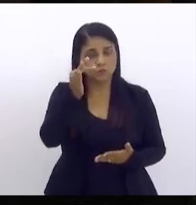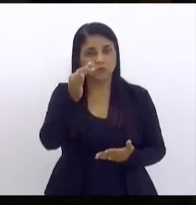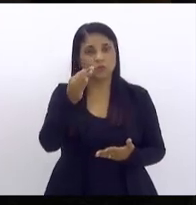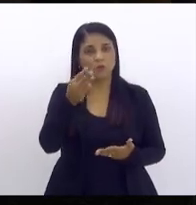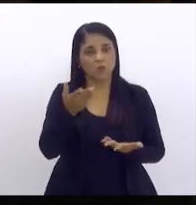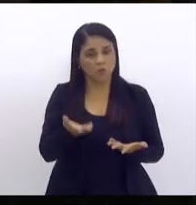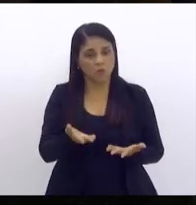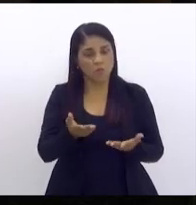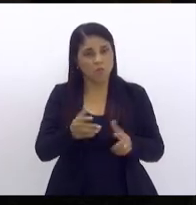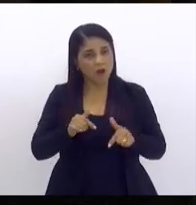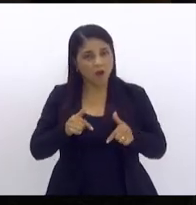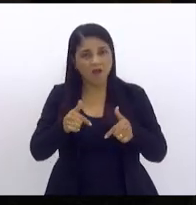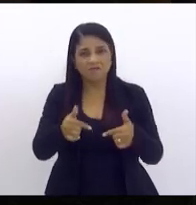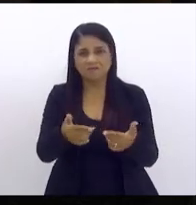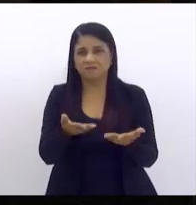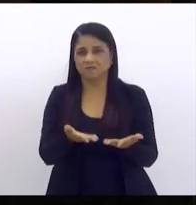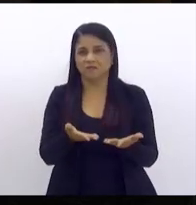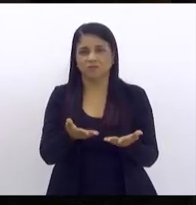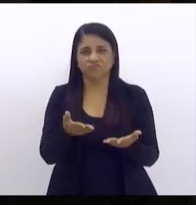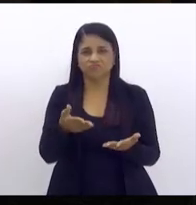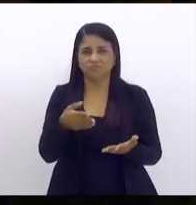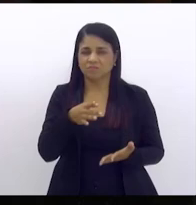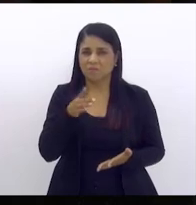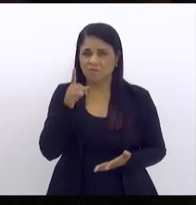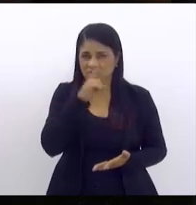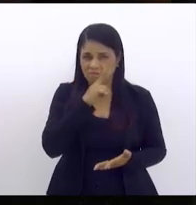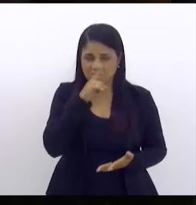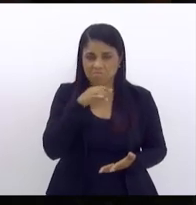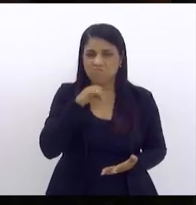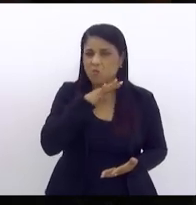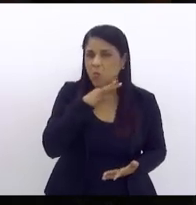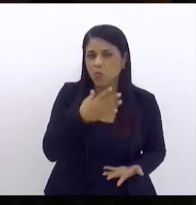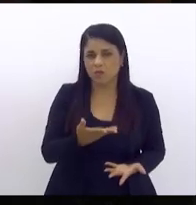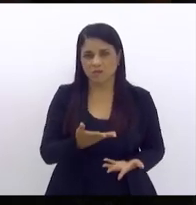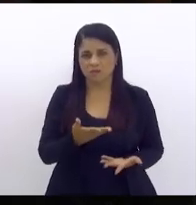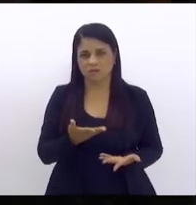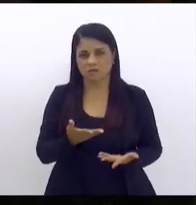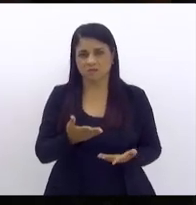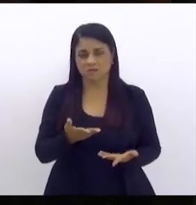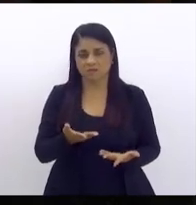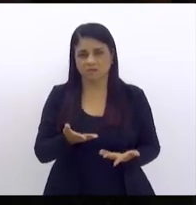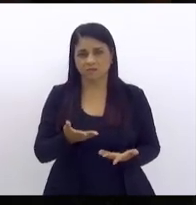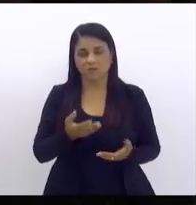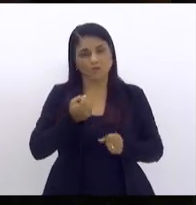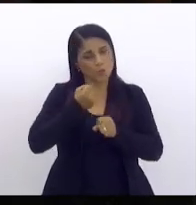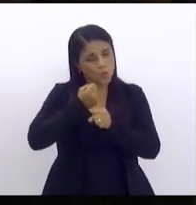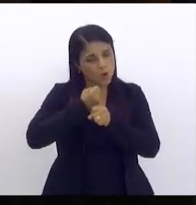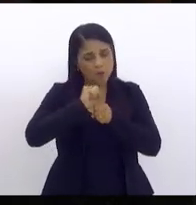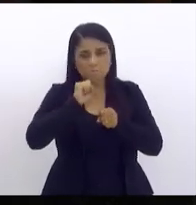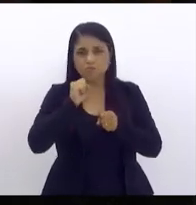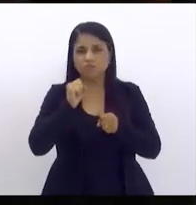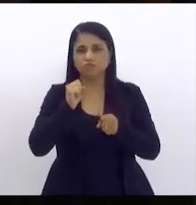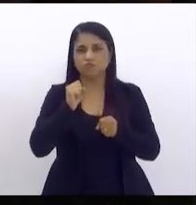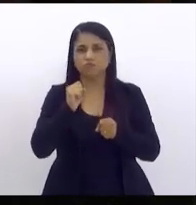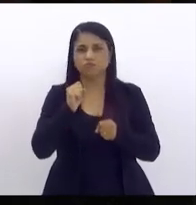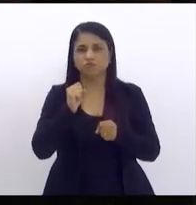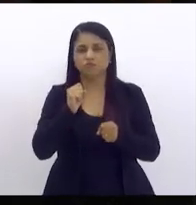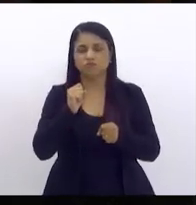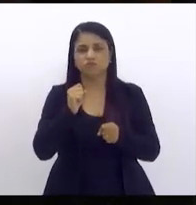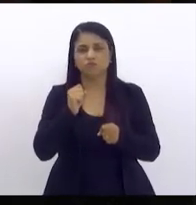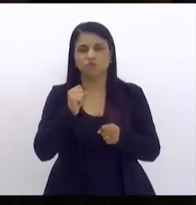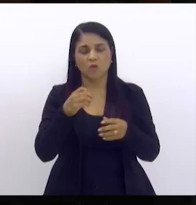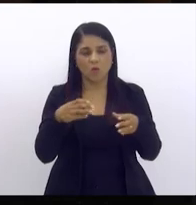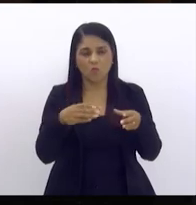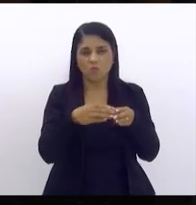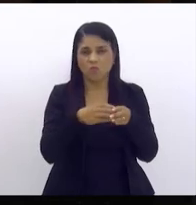que a gente pôde assistir. Então, fica aqui o nosso repúdio a esses